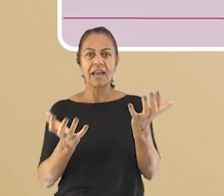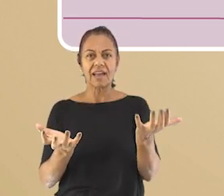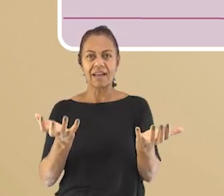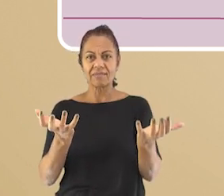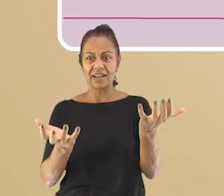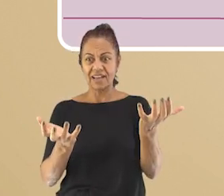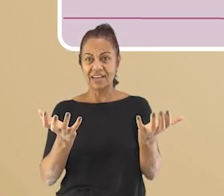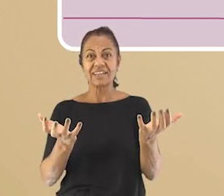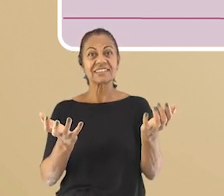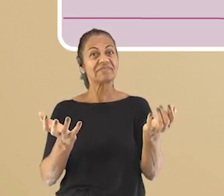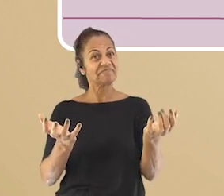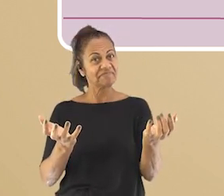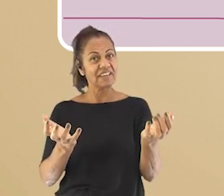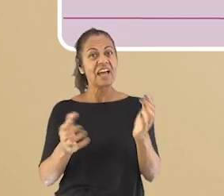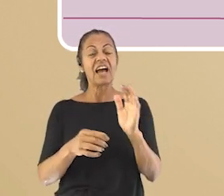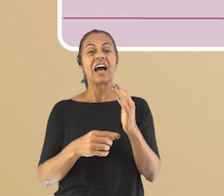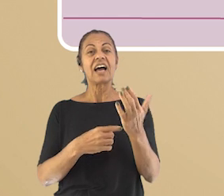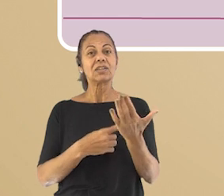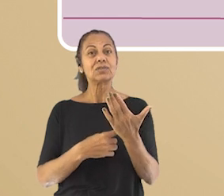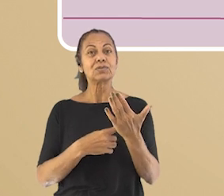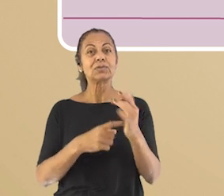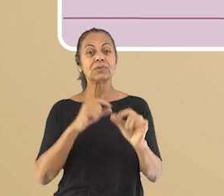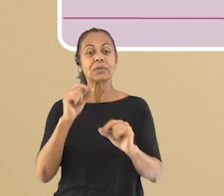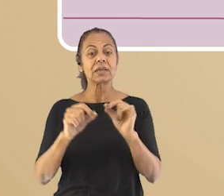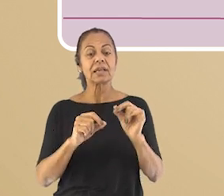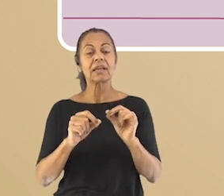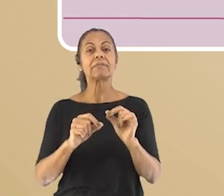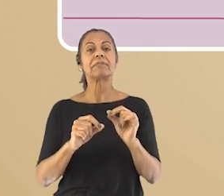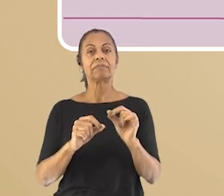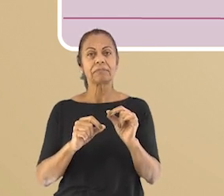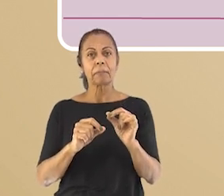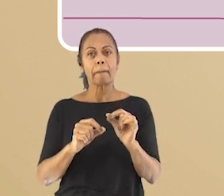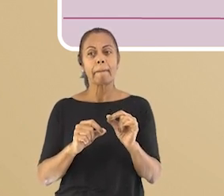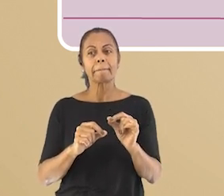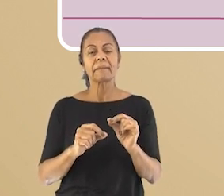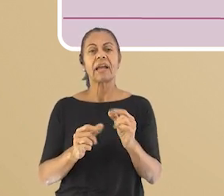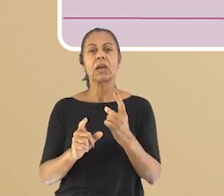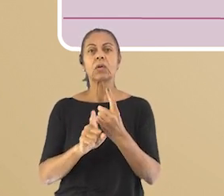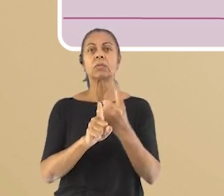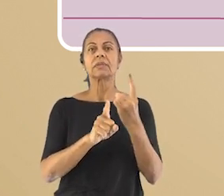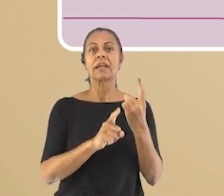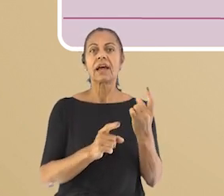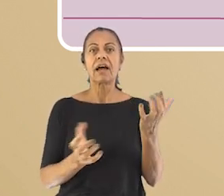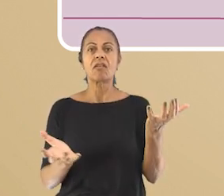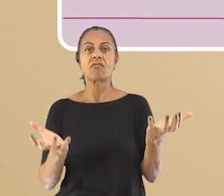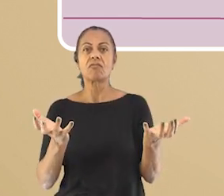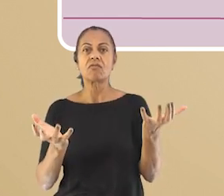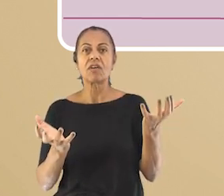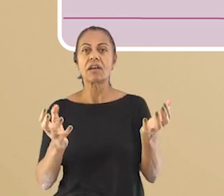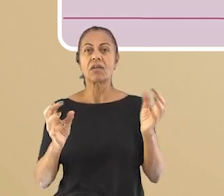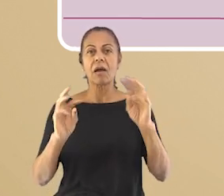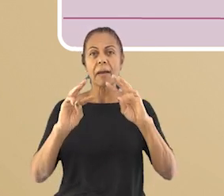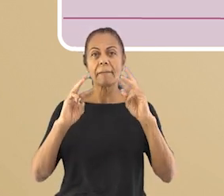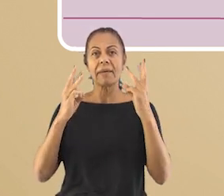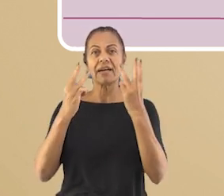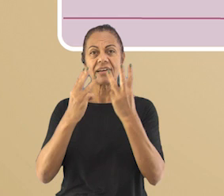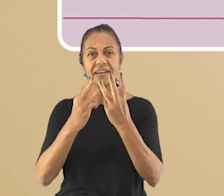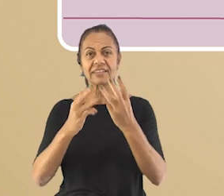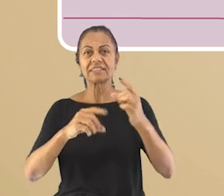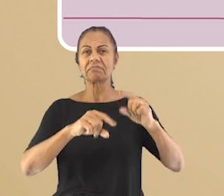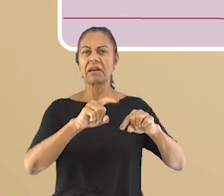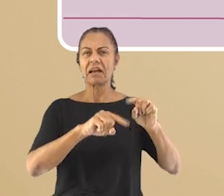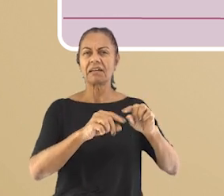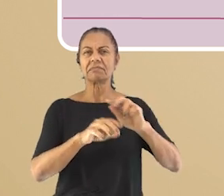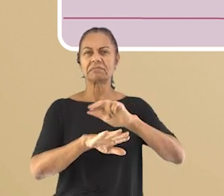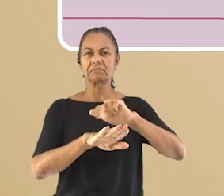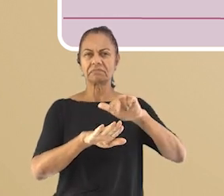representar igualdade entre objetos, que uma equação ela é representada por uma igualdade de dois termos e que